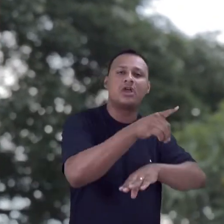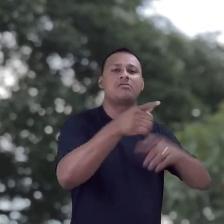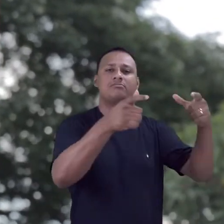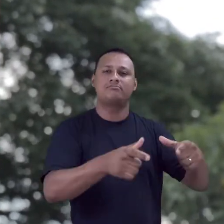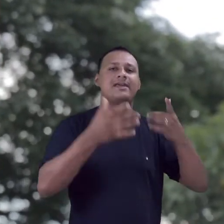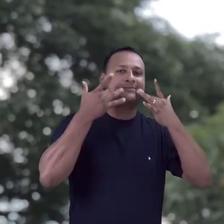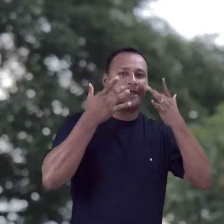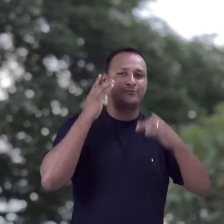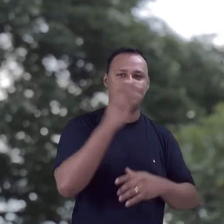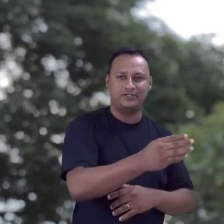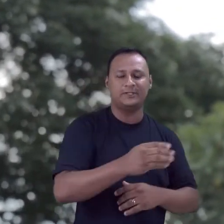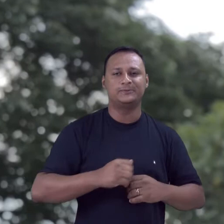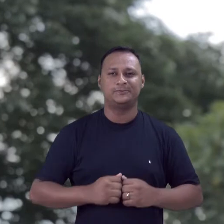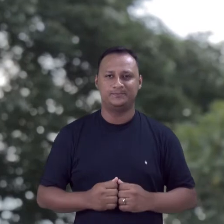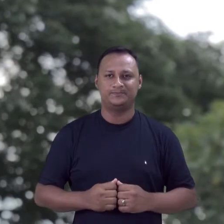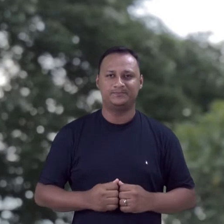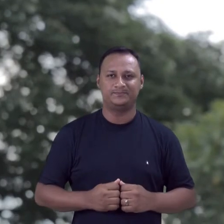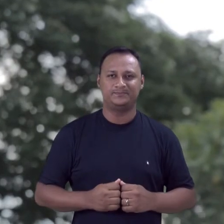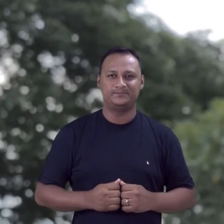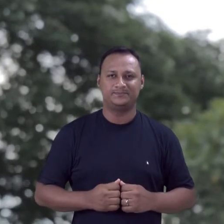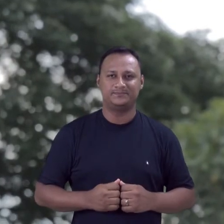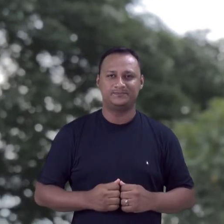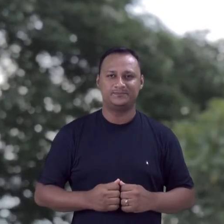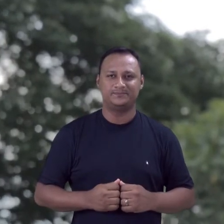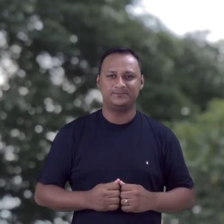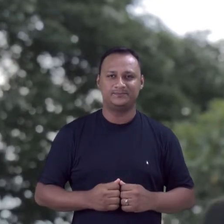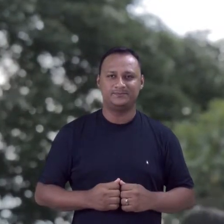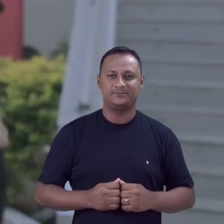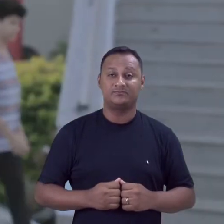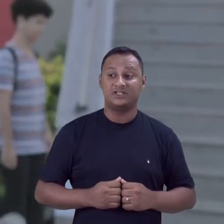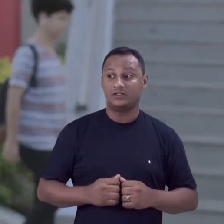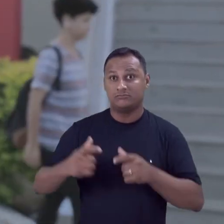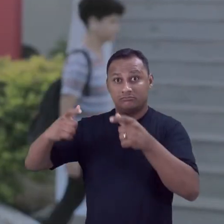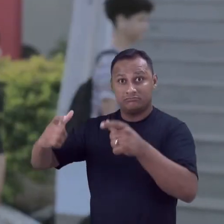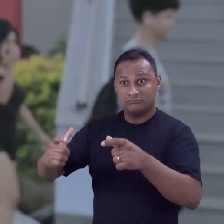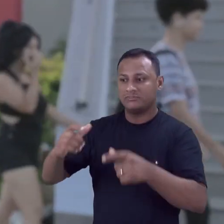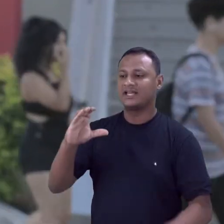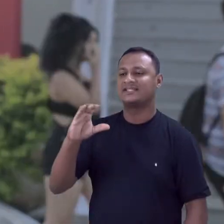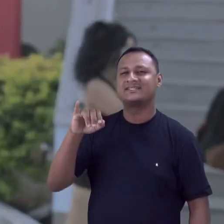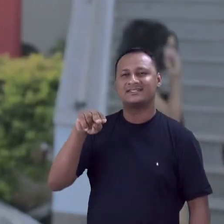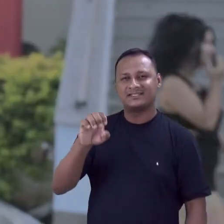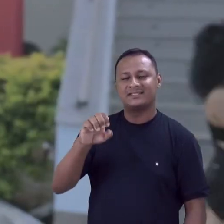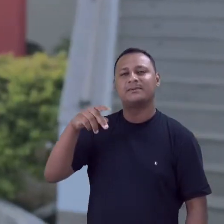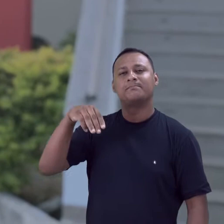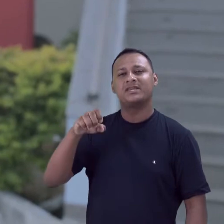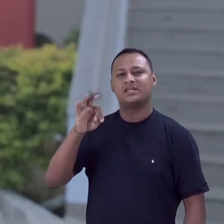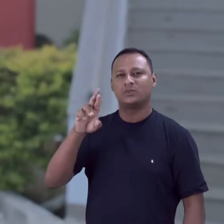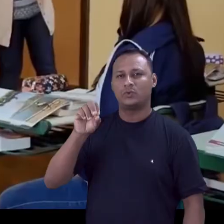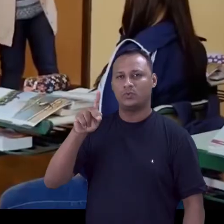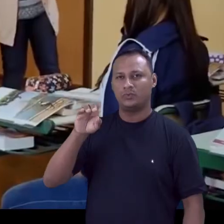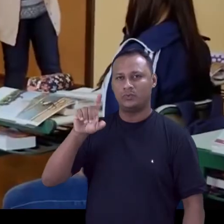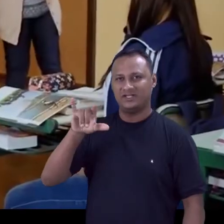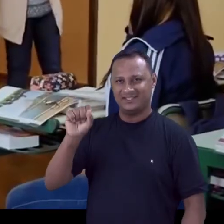tudos.com.br, onde você confere quem tem direito ao benefício da meia entrada. No Cine Metrópolis estão em cartaz dois